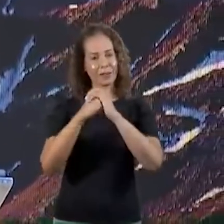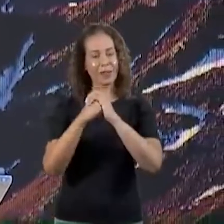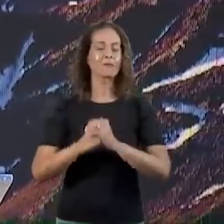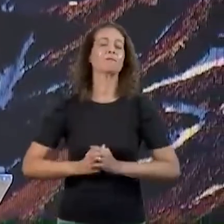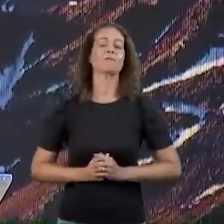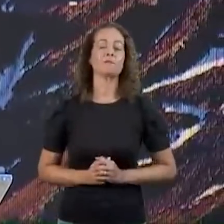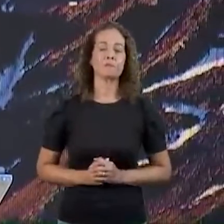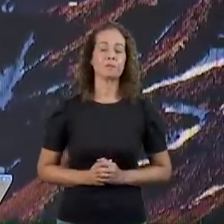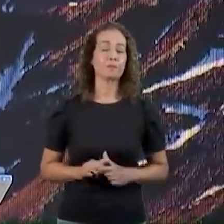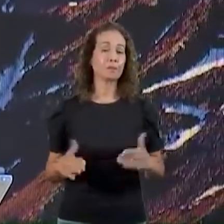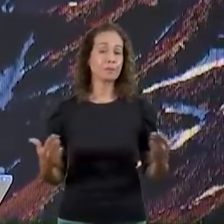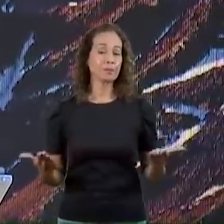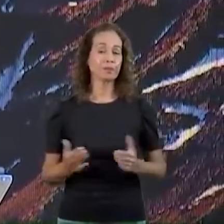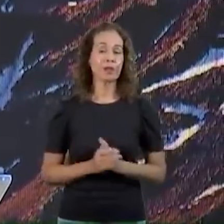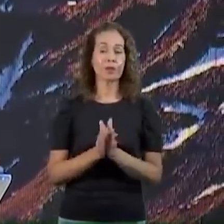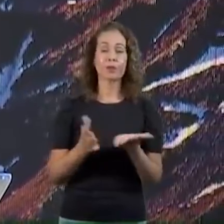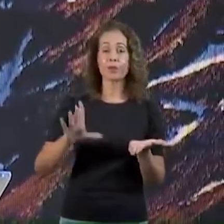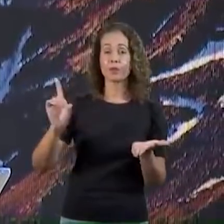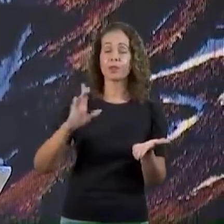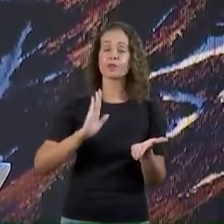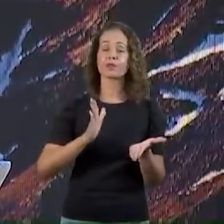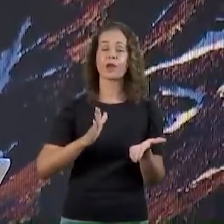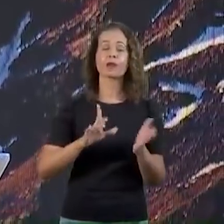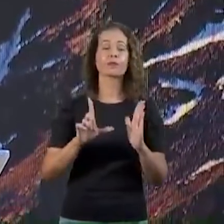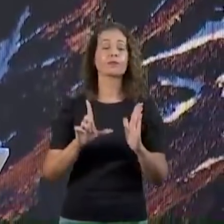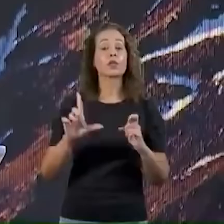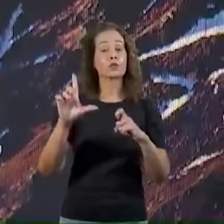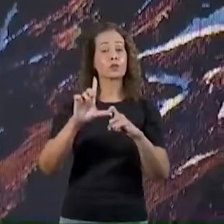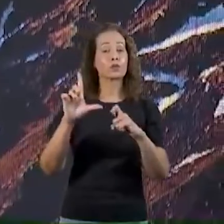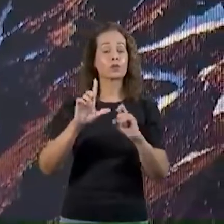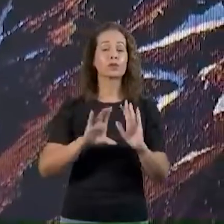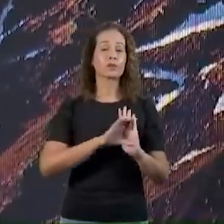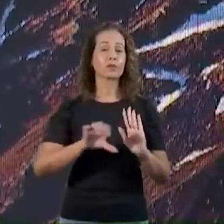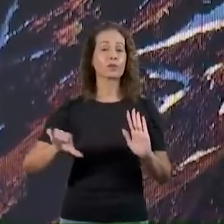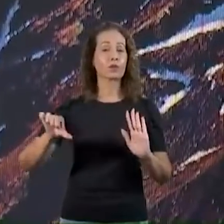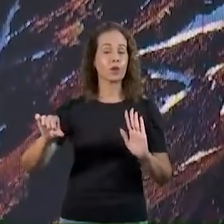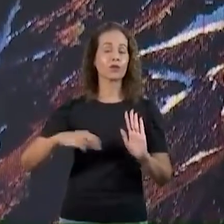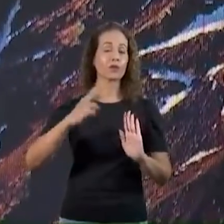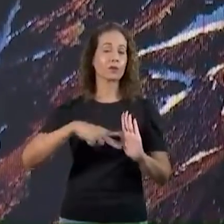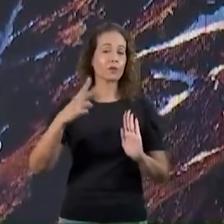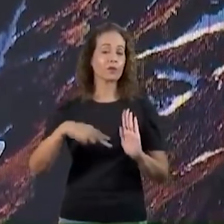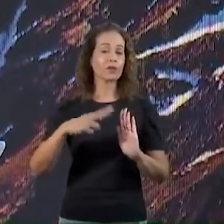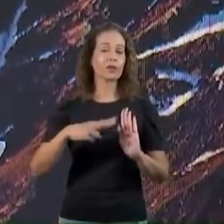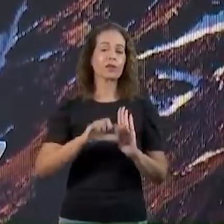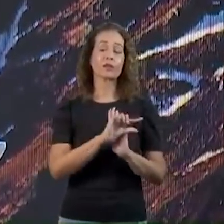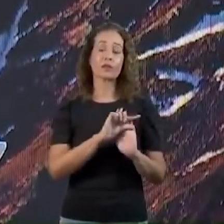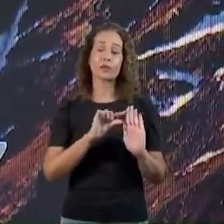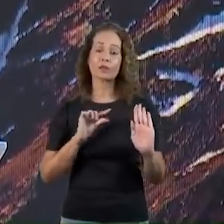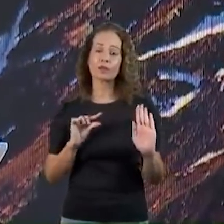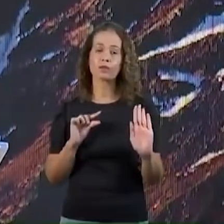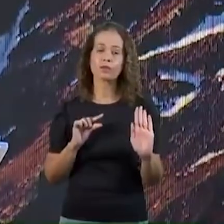Quero que você, então, de Bíblia aberta comigo aí em Lucas, capítulo 9, nós vamos ler a partir do